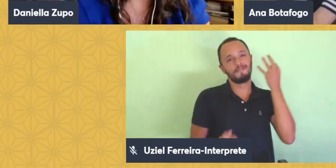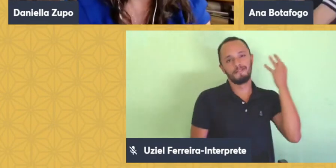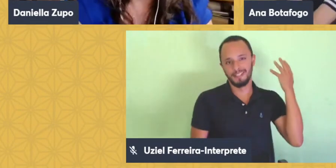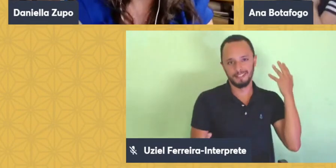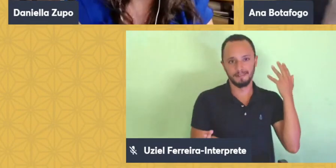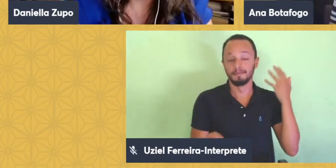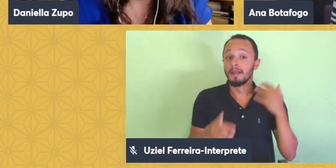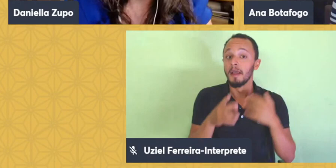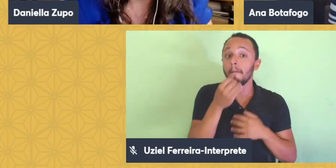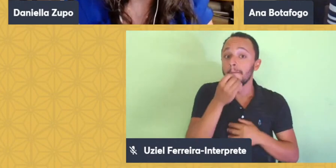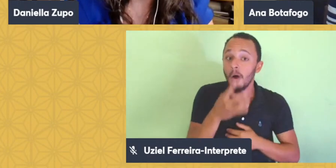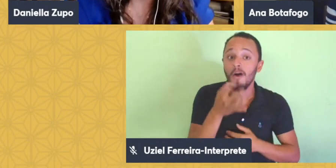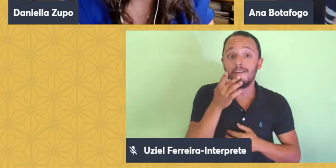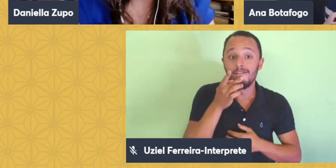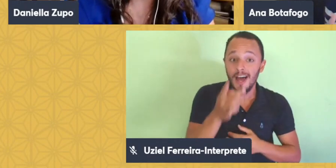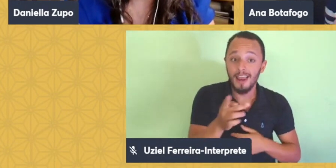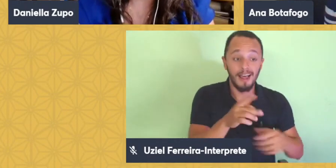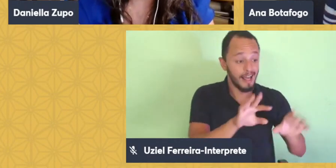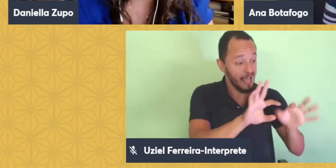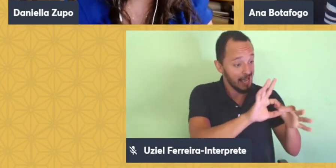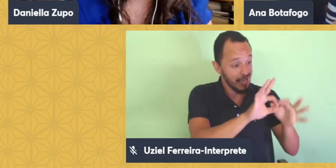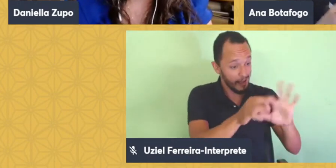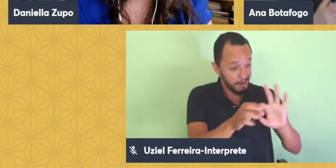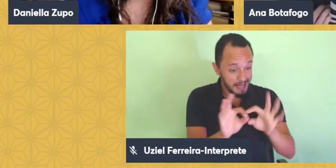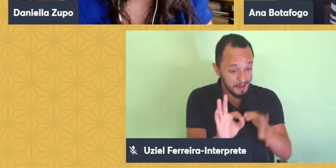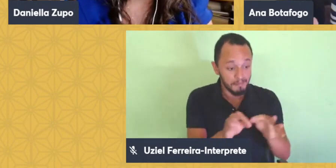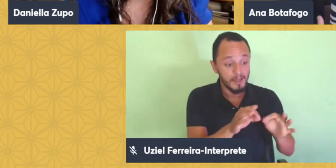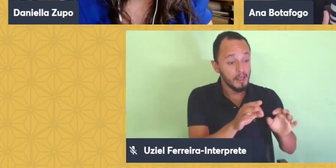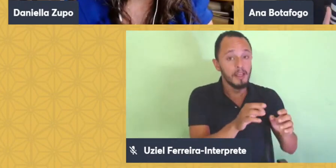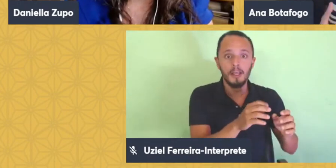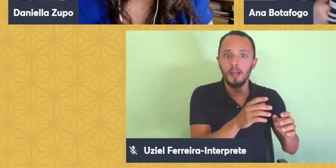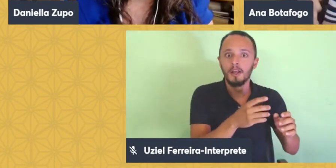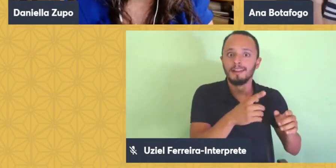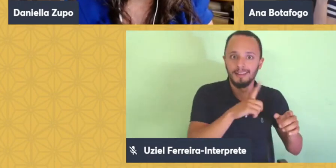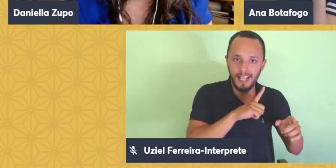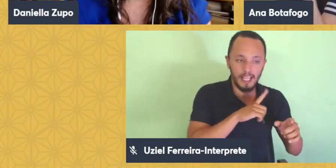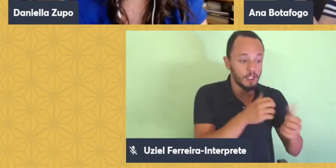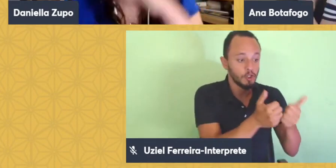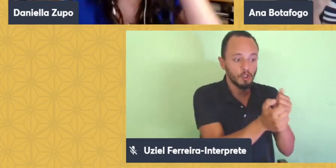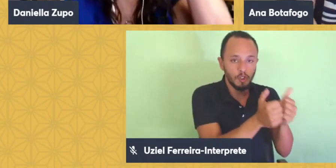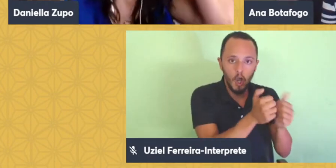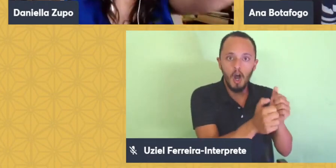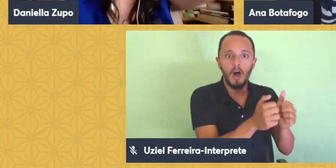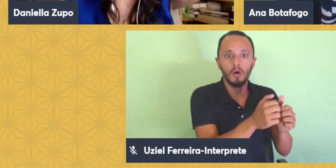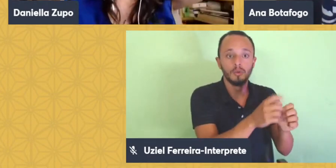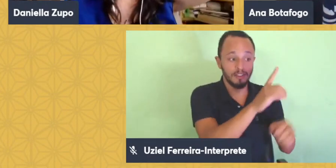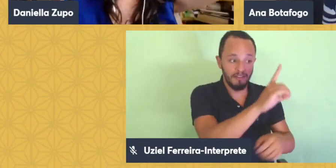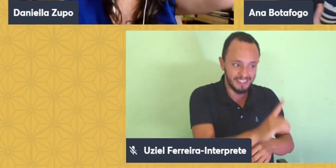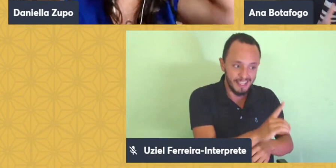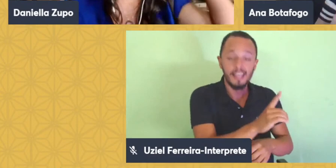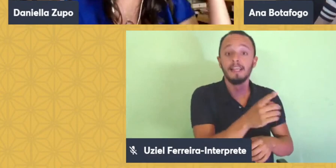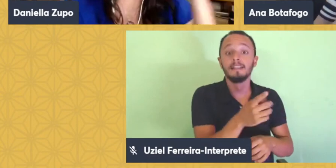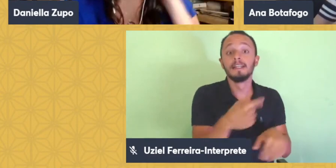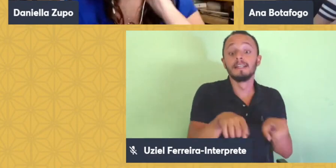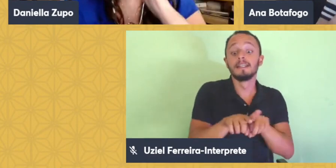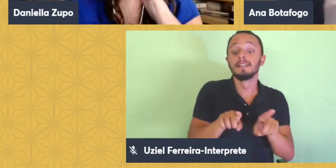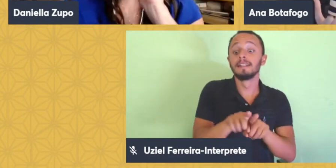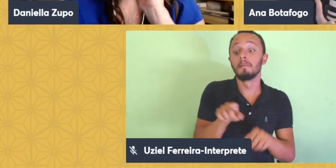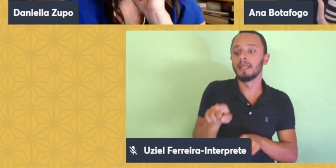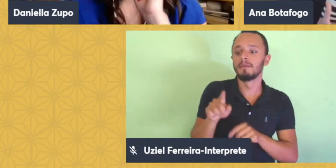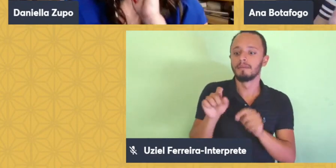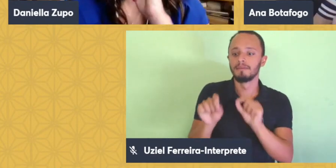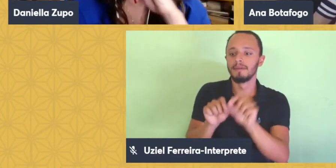paralimpíadas e do Carlinhos também mencionar porque corpos que poderíamos pensar que